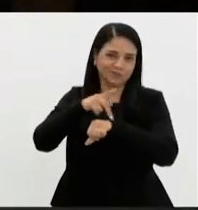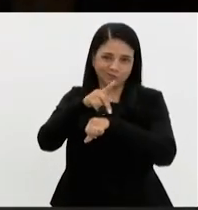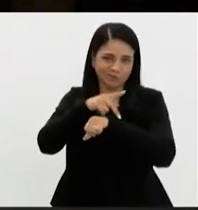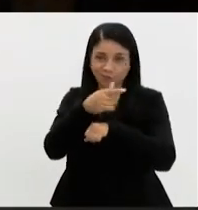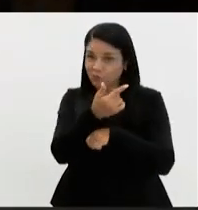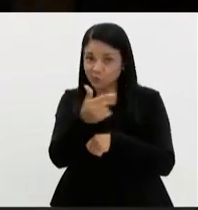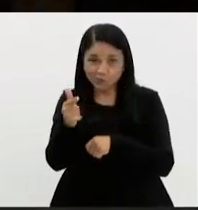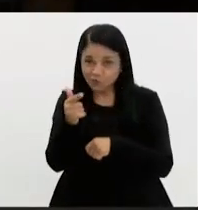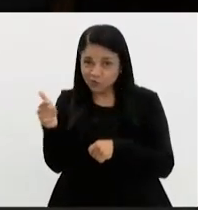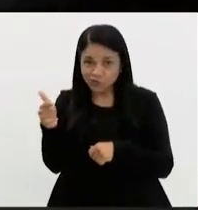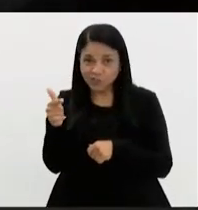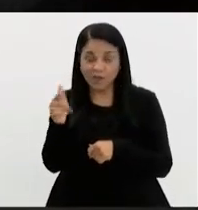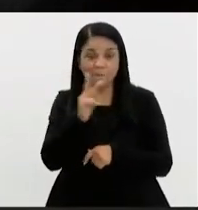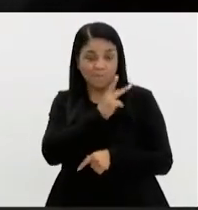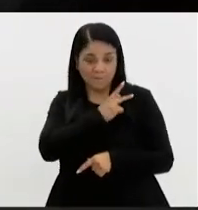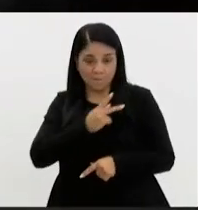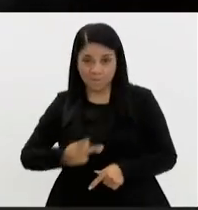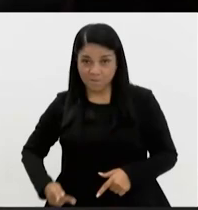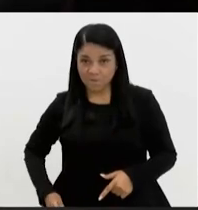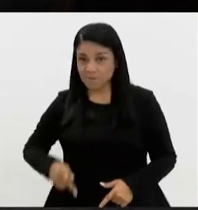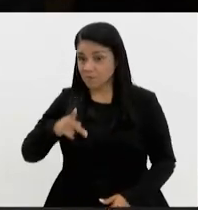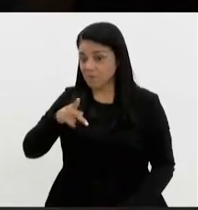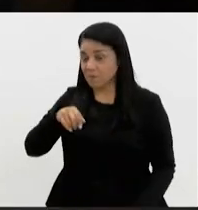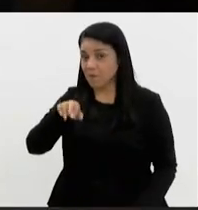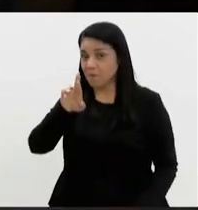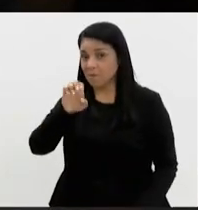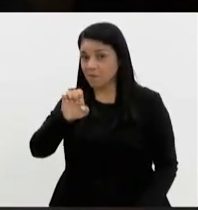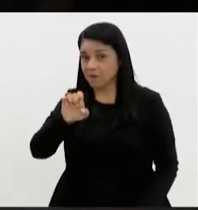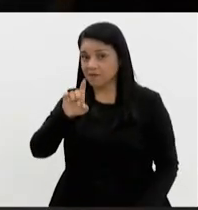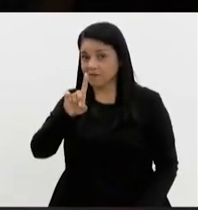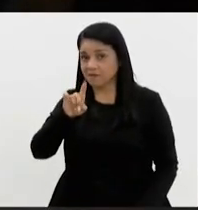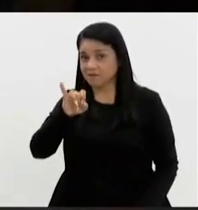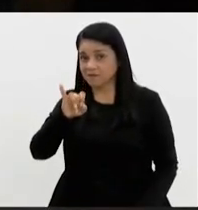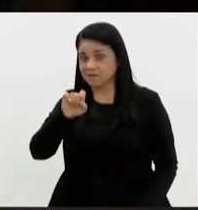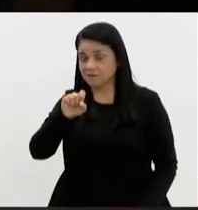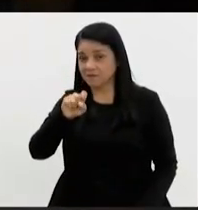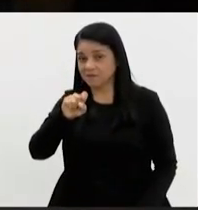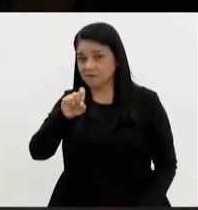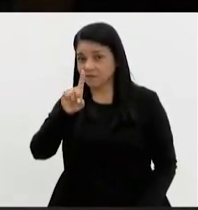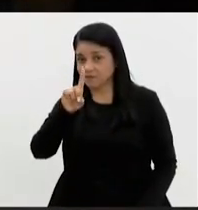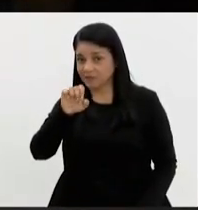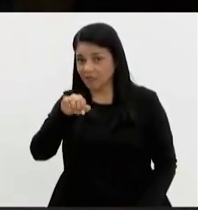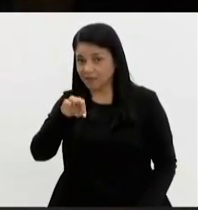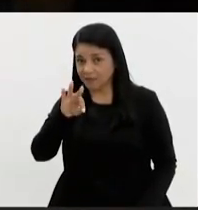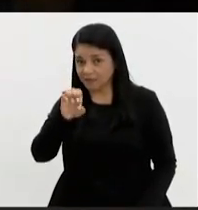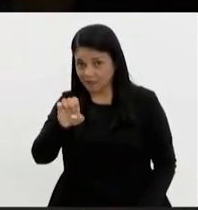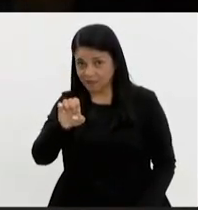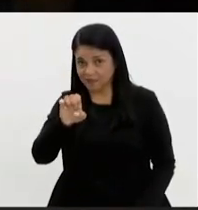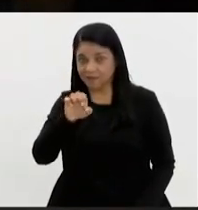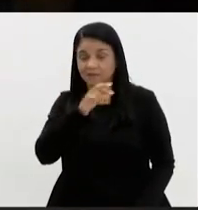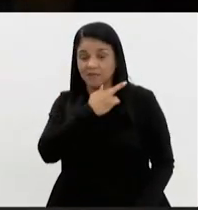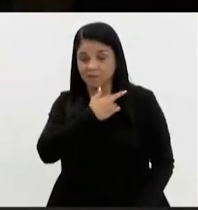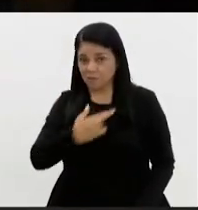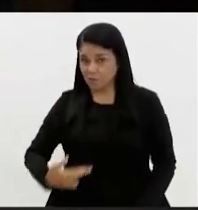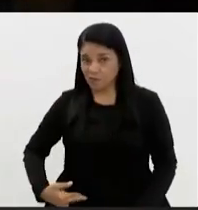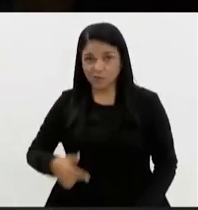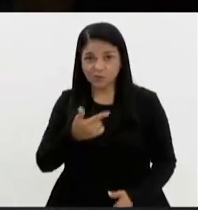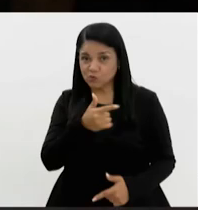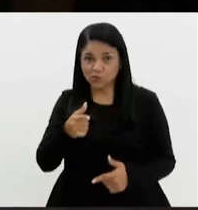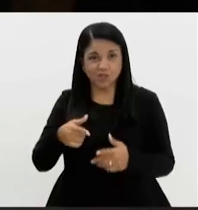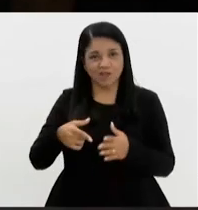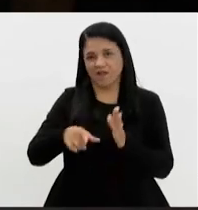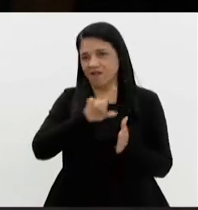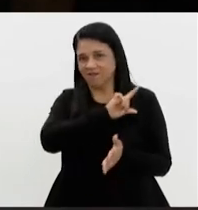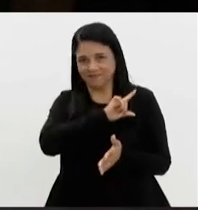existia Presidente da República antes da constituição dos Estados Unidos não existia então nós incorporamos